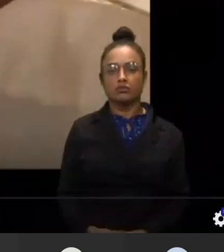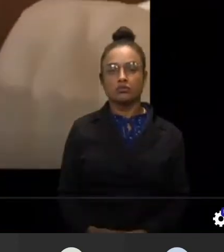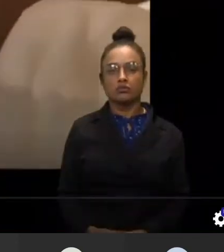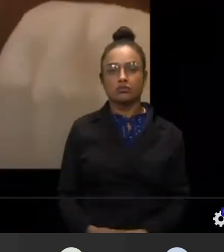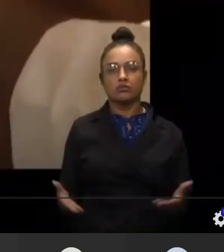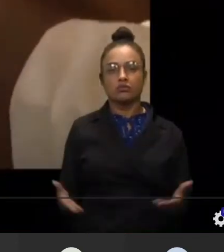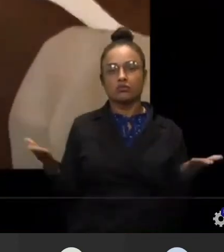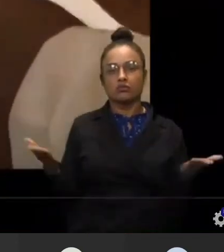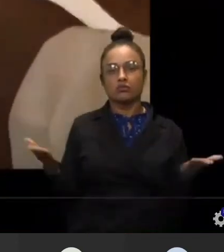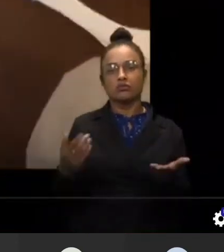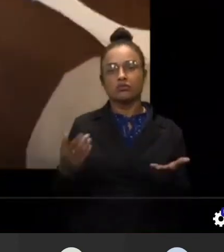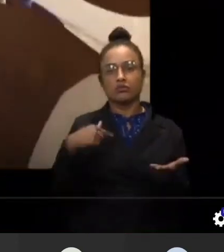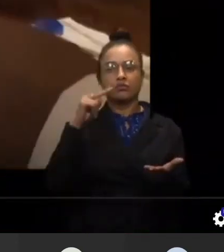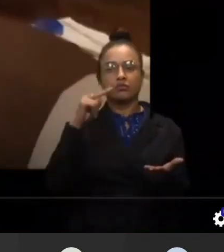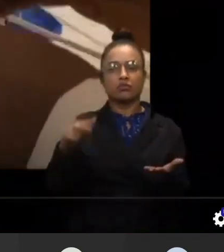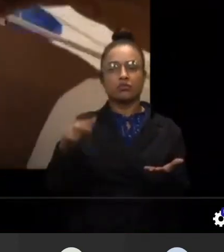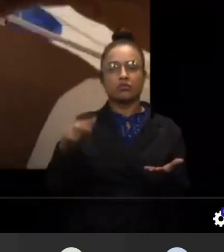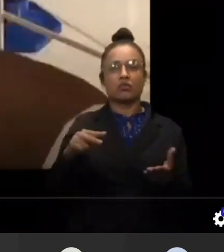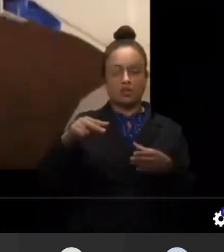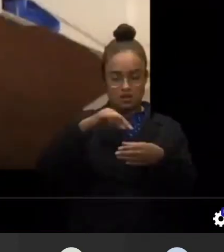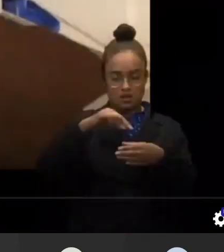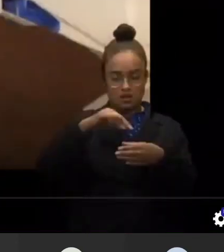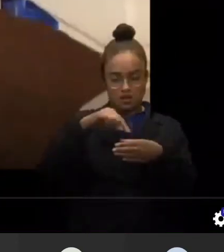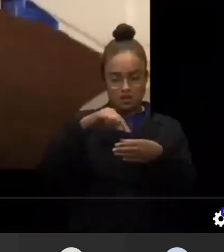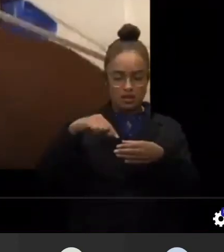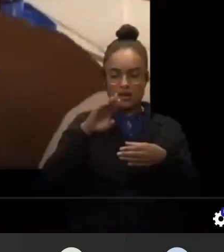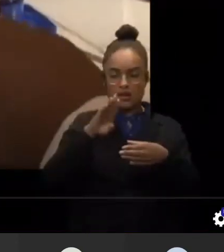Agora nós vamos colocar a barrinha magnética.